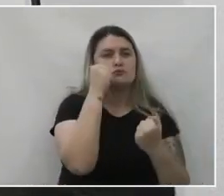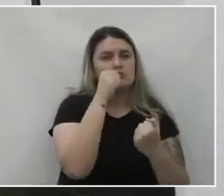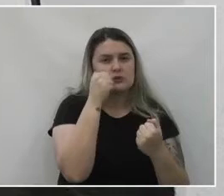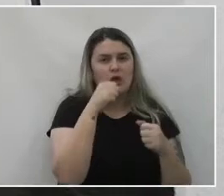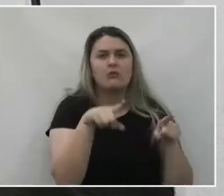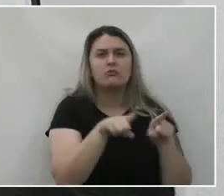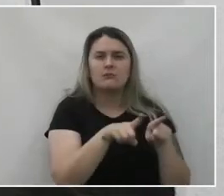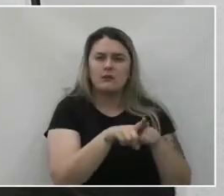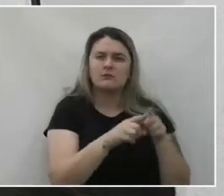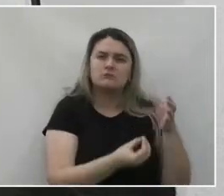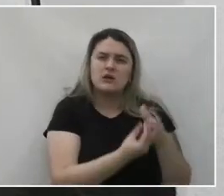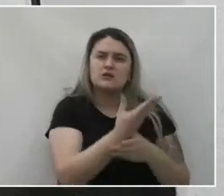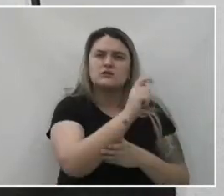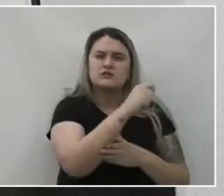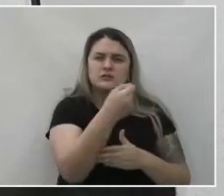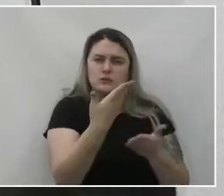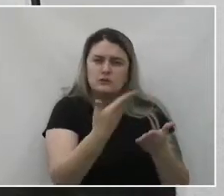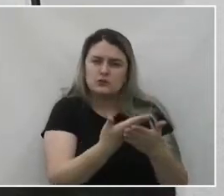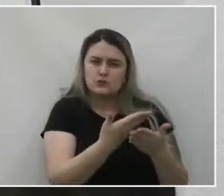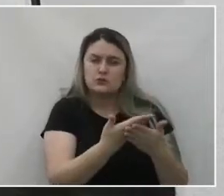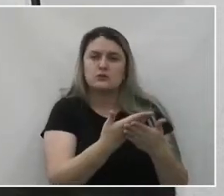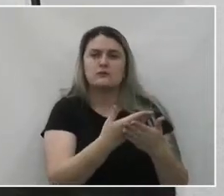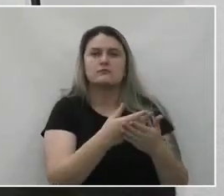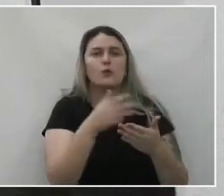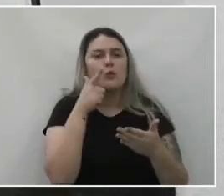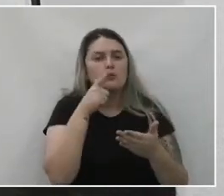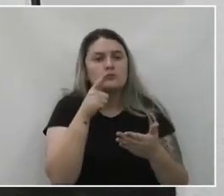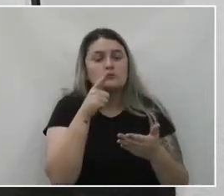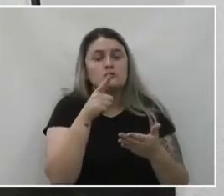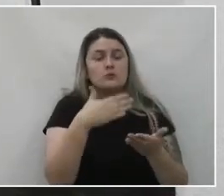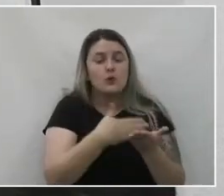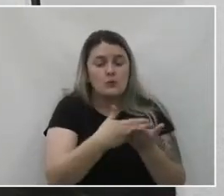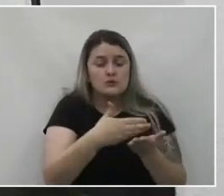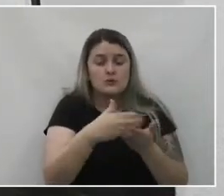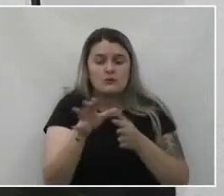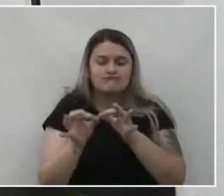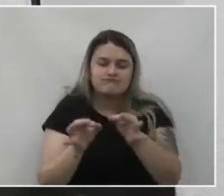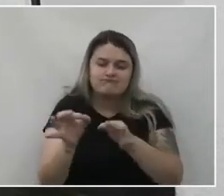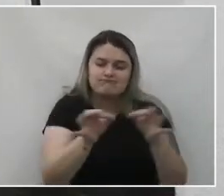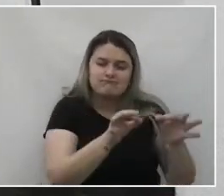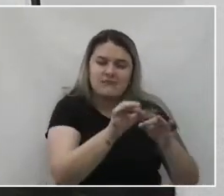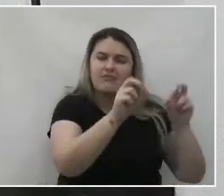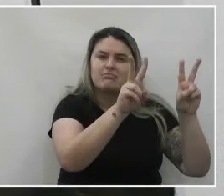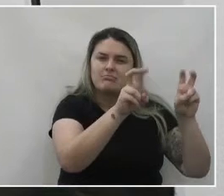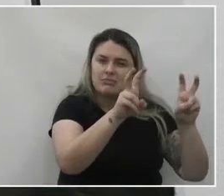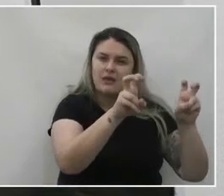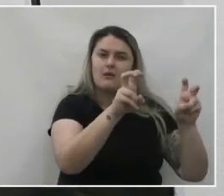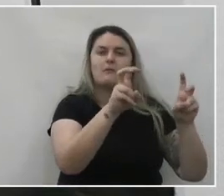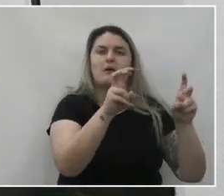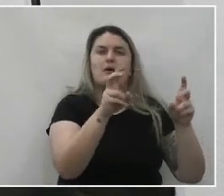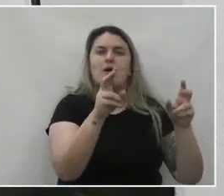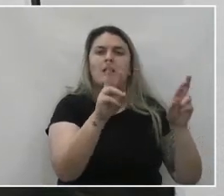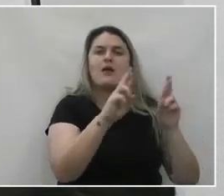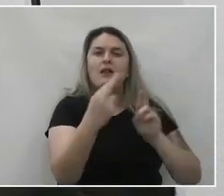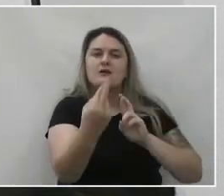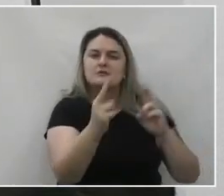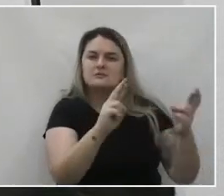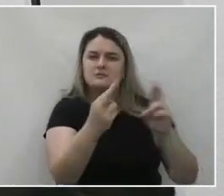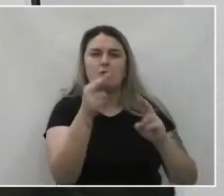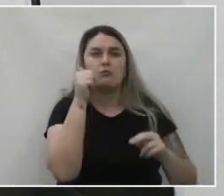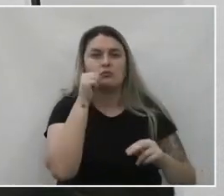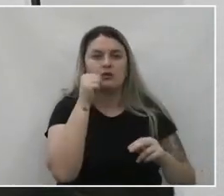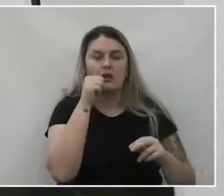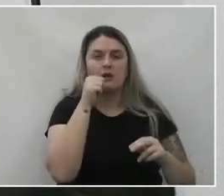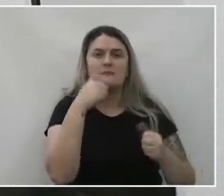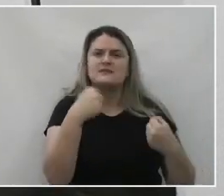e sindicais passaram a organizar-se para trabalhar com a sociedade os temas relacionados às mulheres e combater a violência